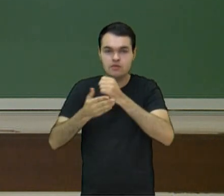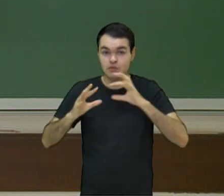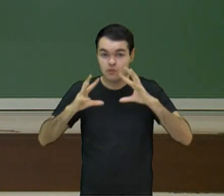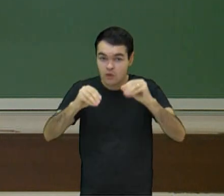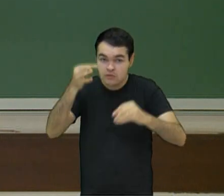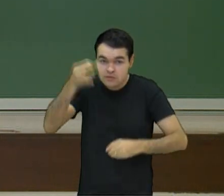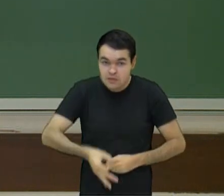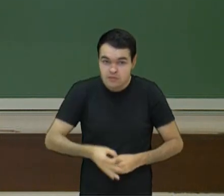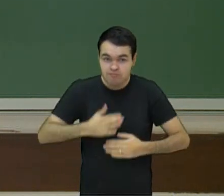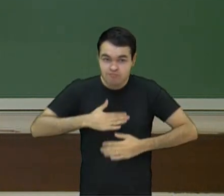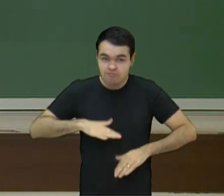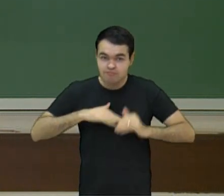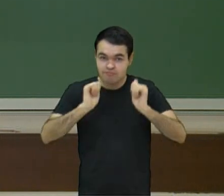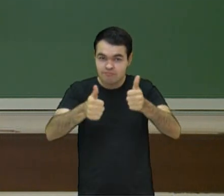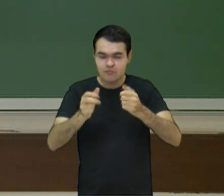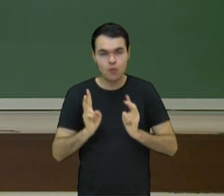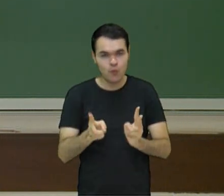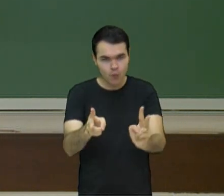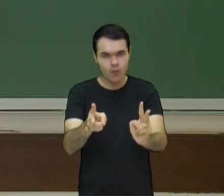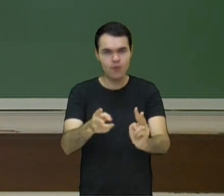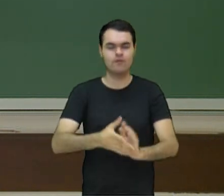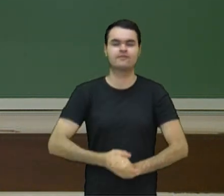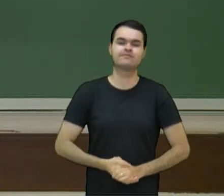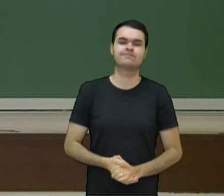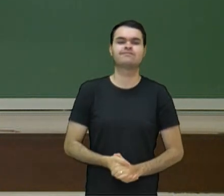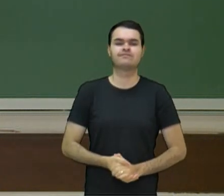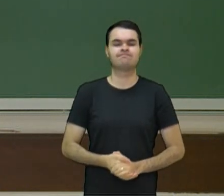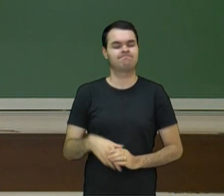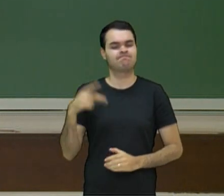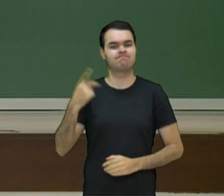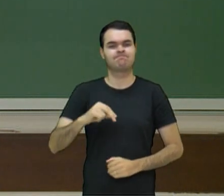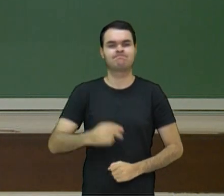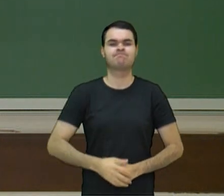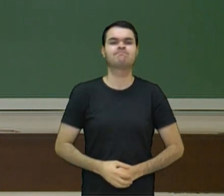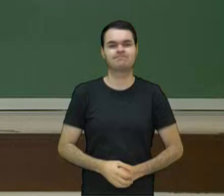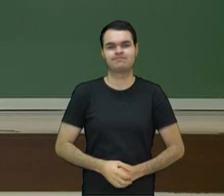aí? Tranquilo? Beleza? Podemos ir em frente? Então vamos nessa.